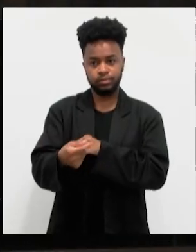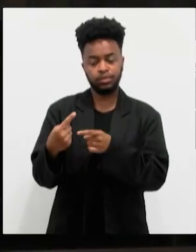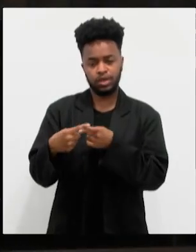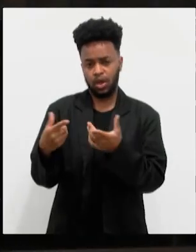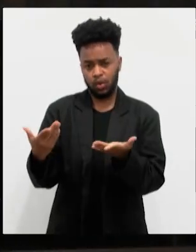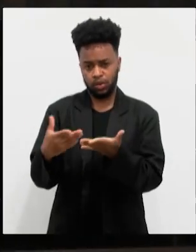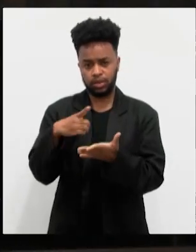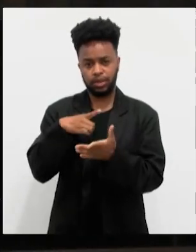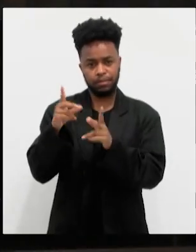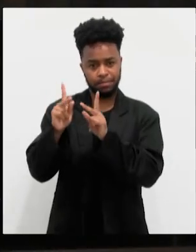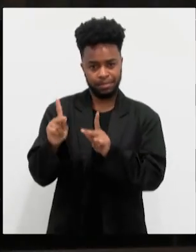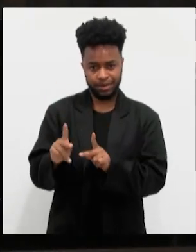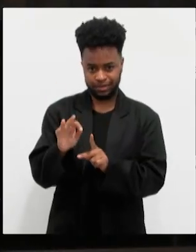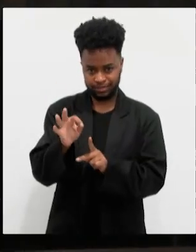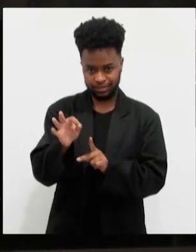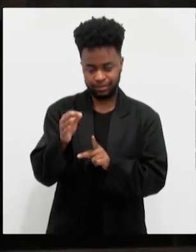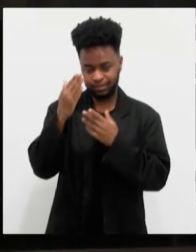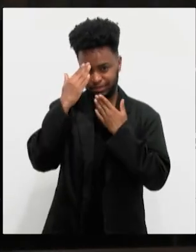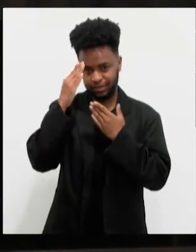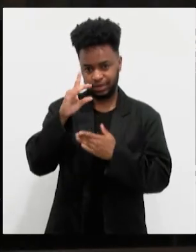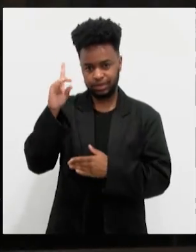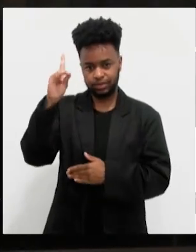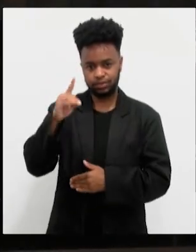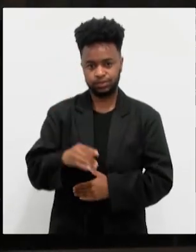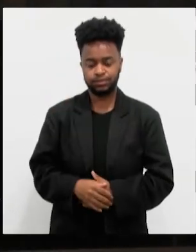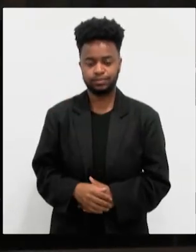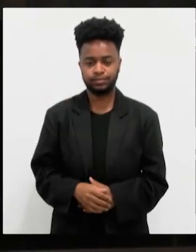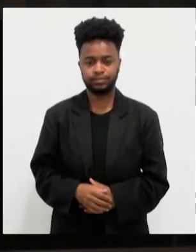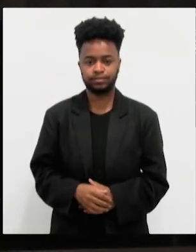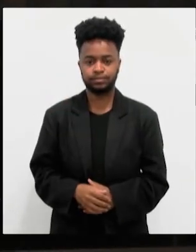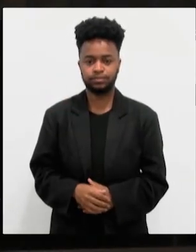paz, né? Graças a Deus.